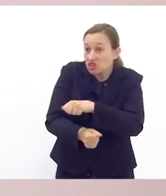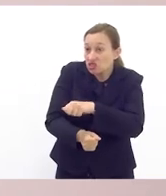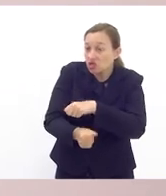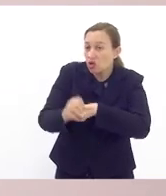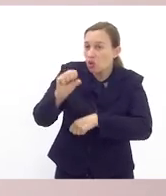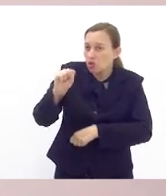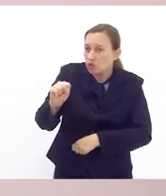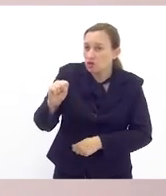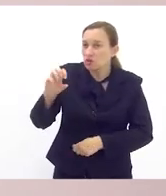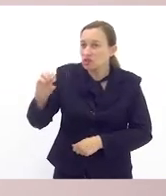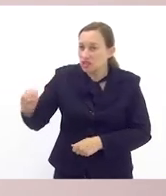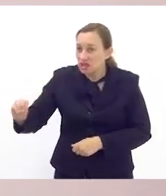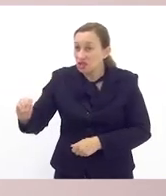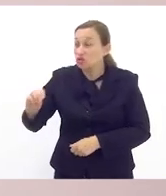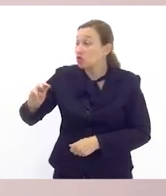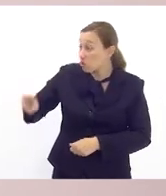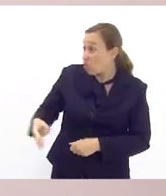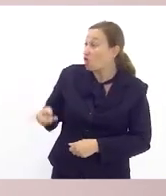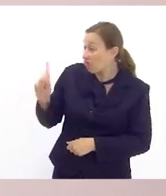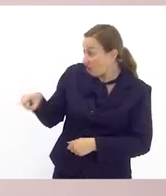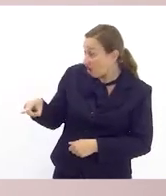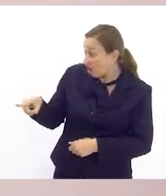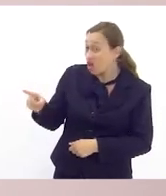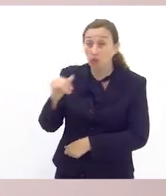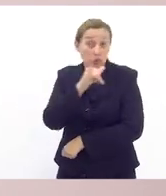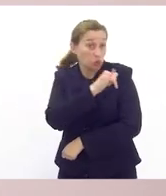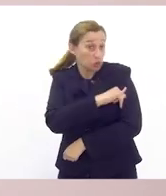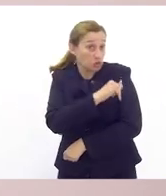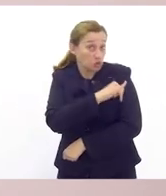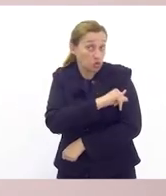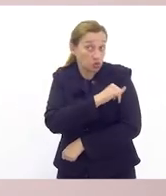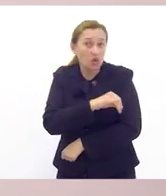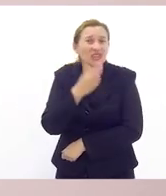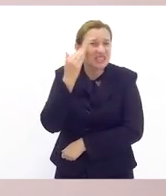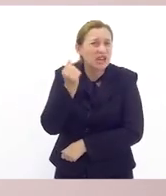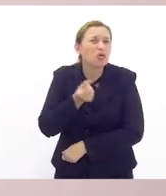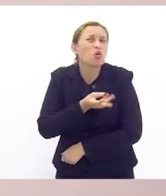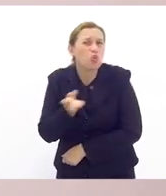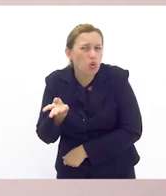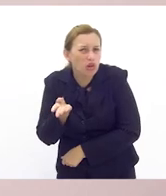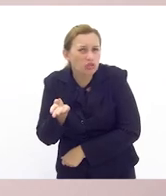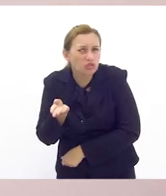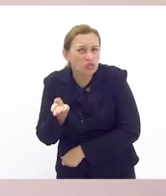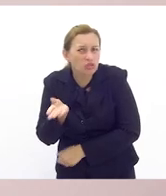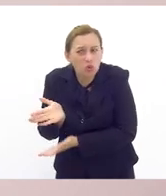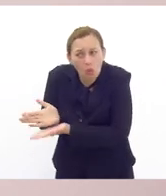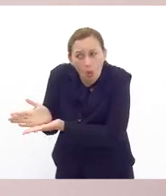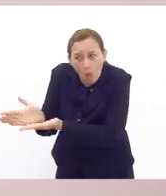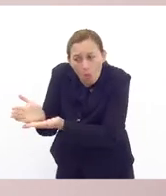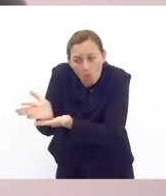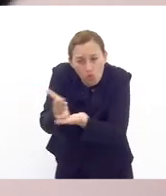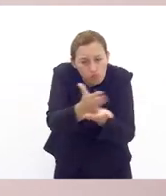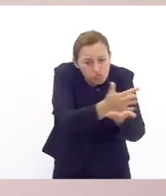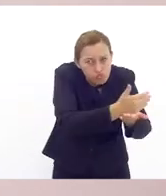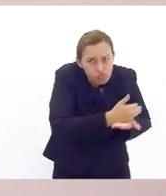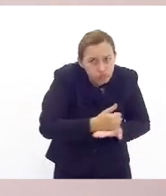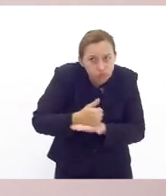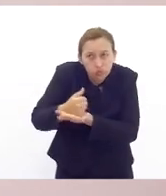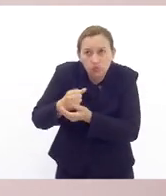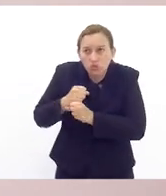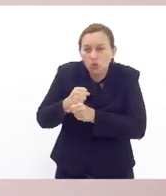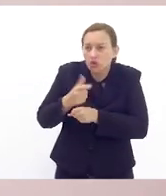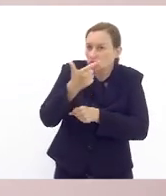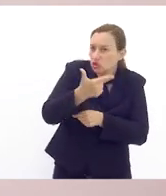torno de 800 milhões não foi isso no Rio de Janeiro sabe quanto foi o faturamento da enel ano